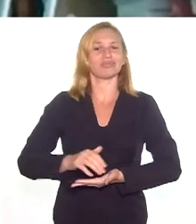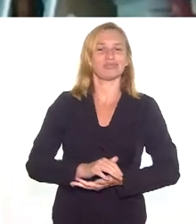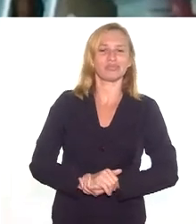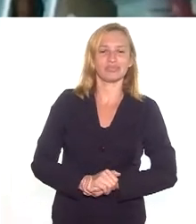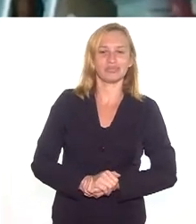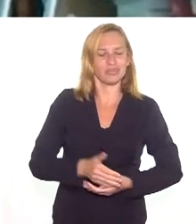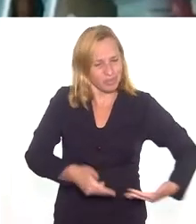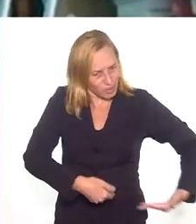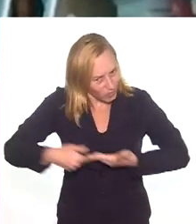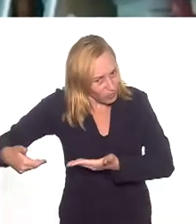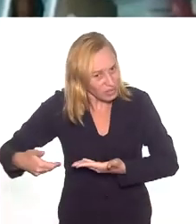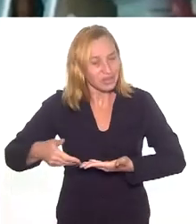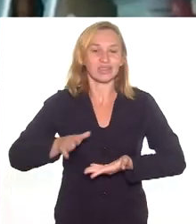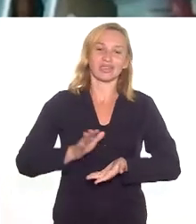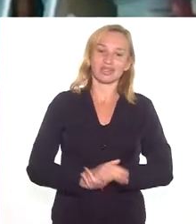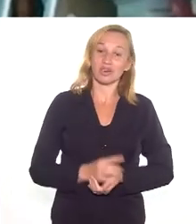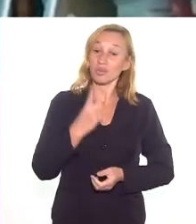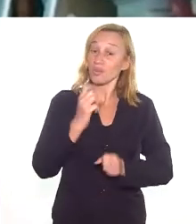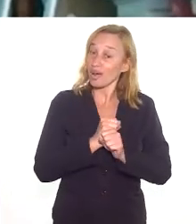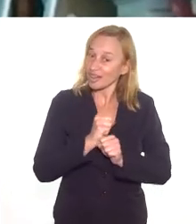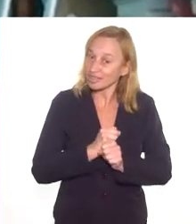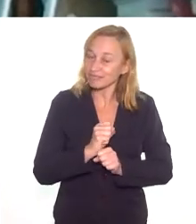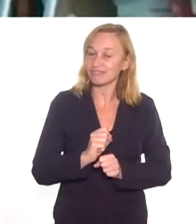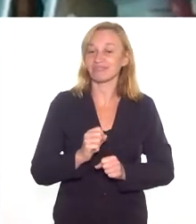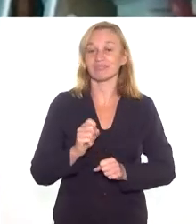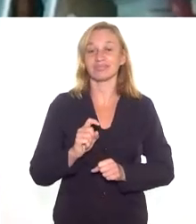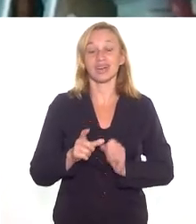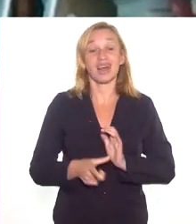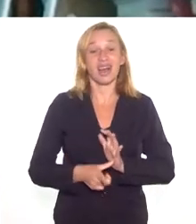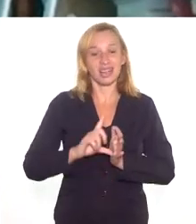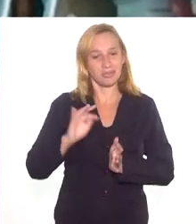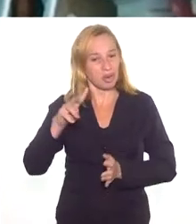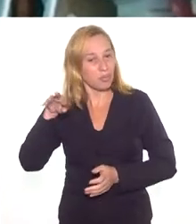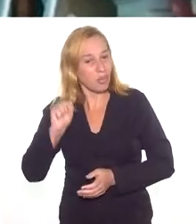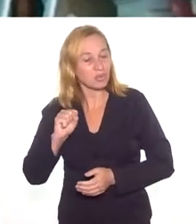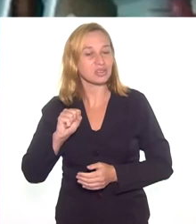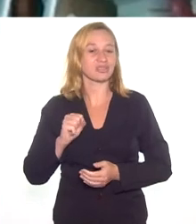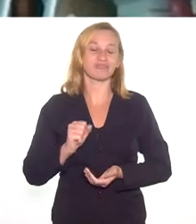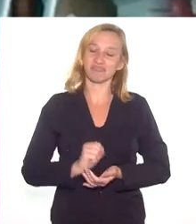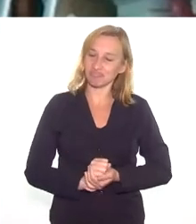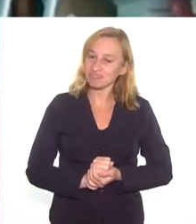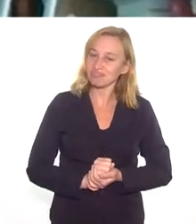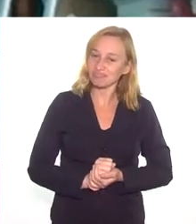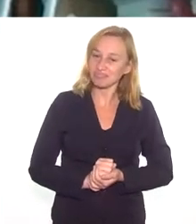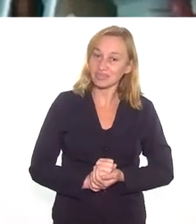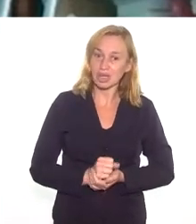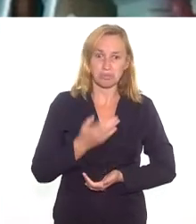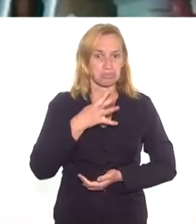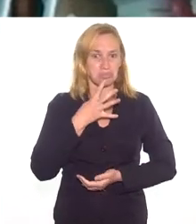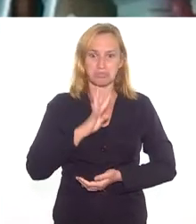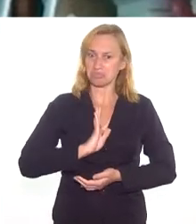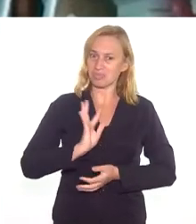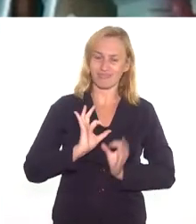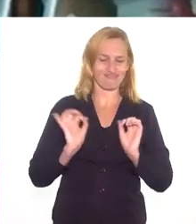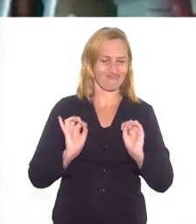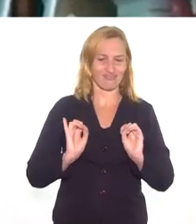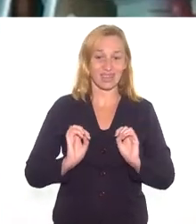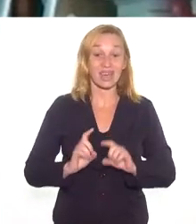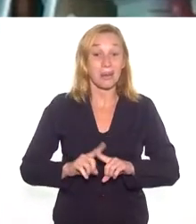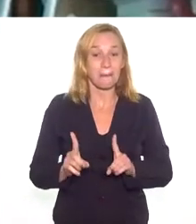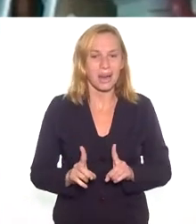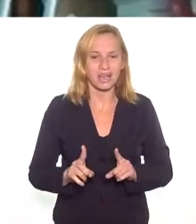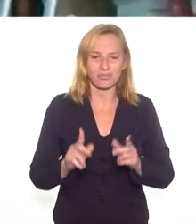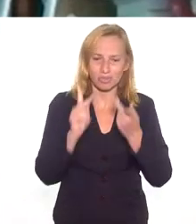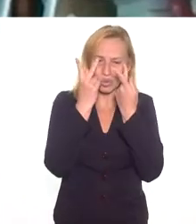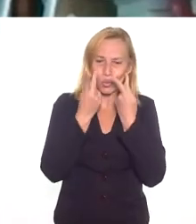ele me convidou para voltar para o Afroasiático. Me convidou um ano antes da minha volta. Me convidou naquele momento, sem